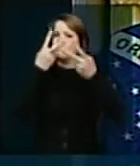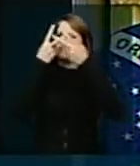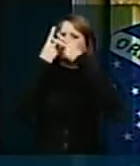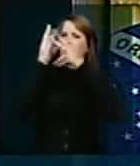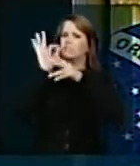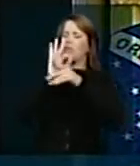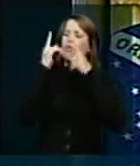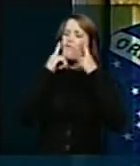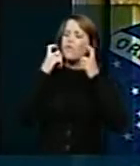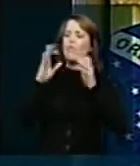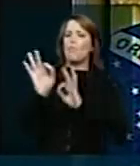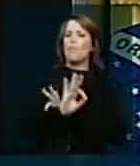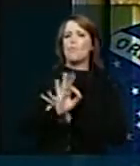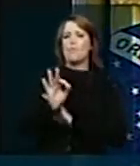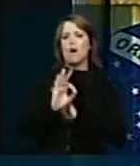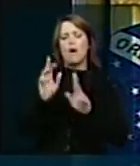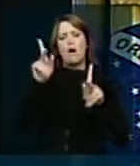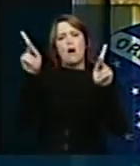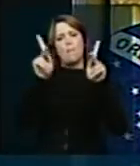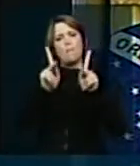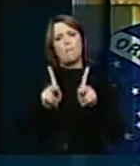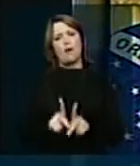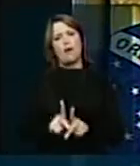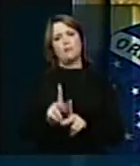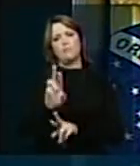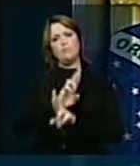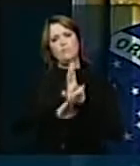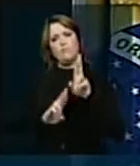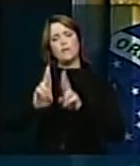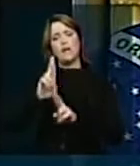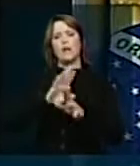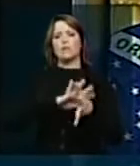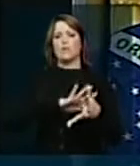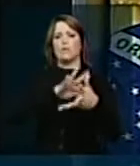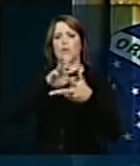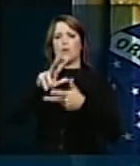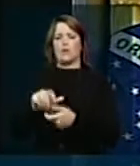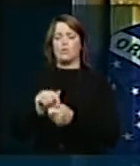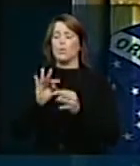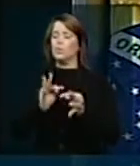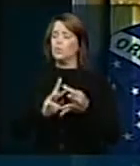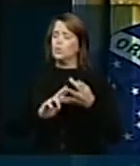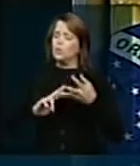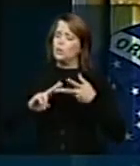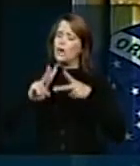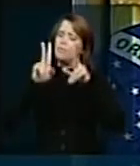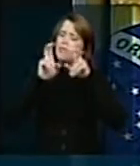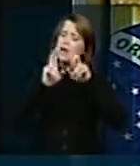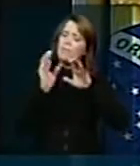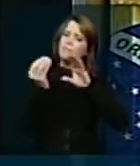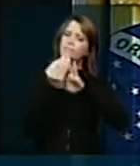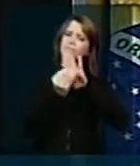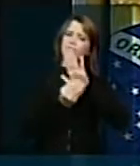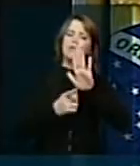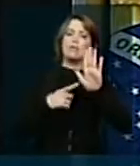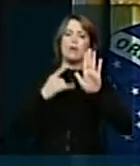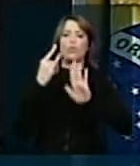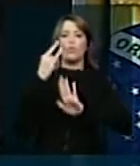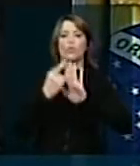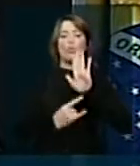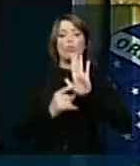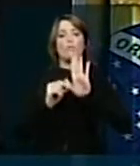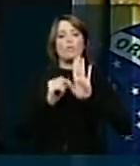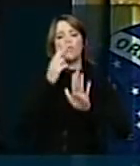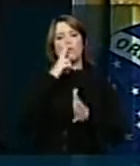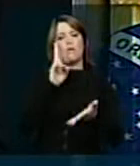não violência, à paz nas relações internacionais. Todos esses temas integram o documento